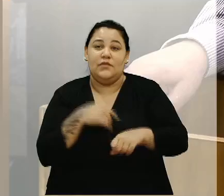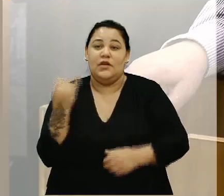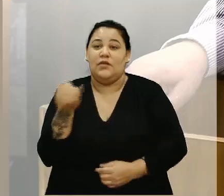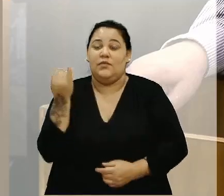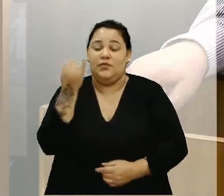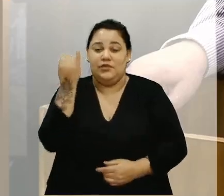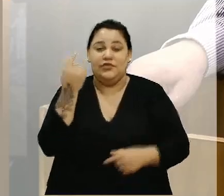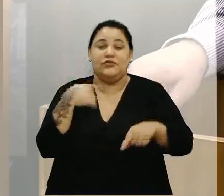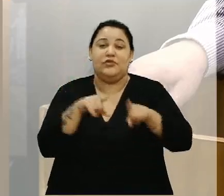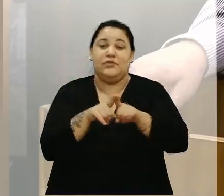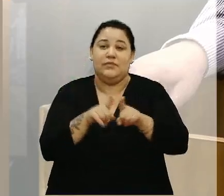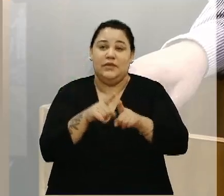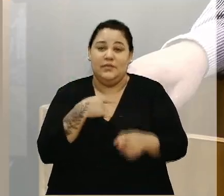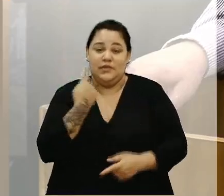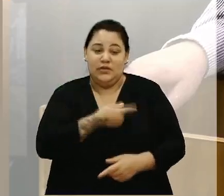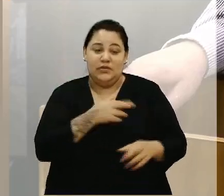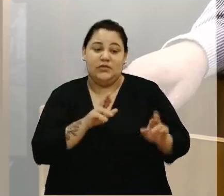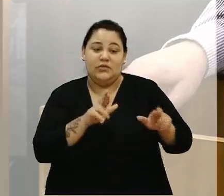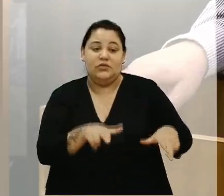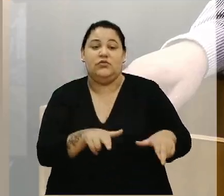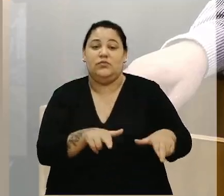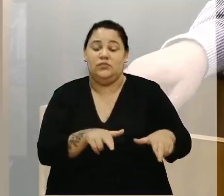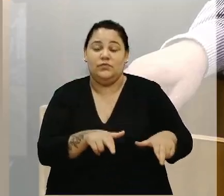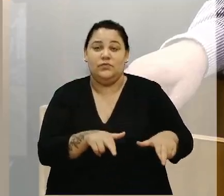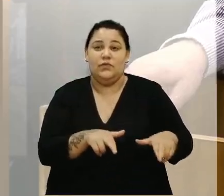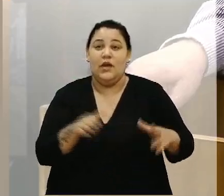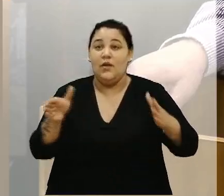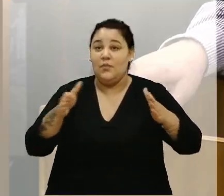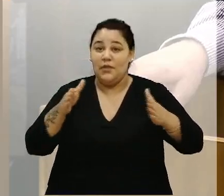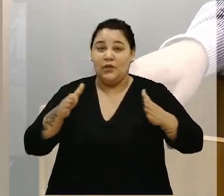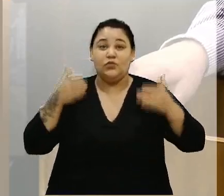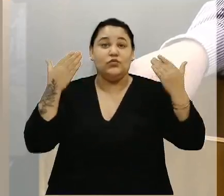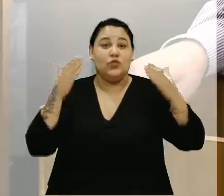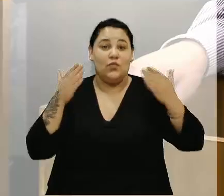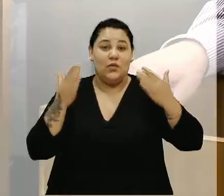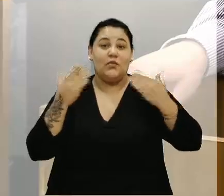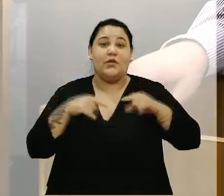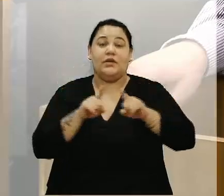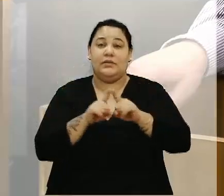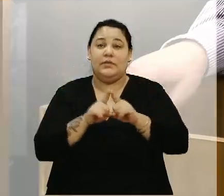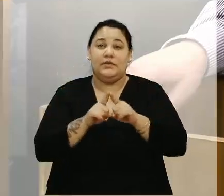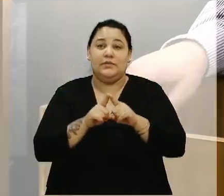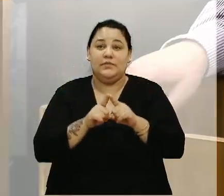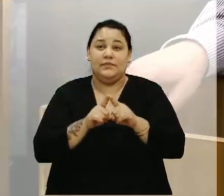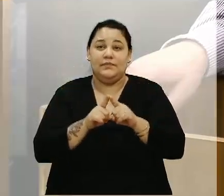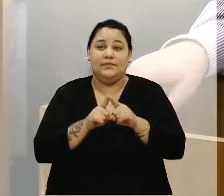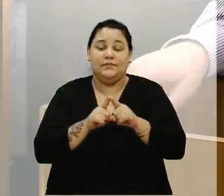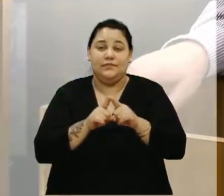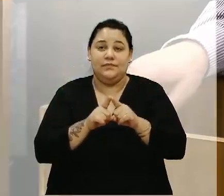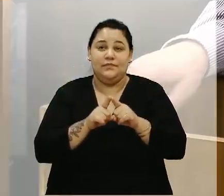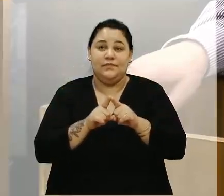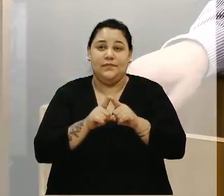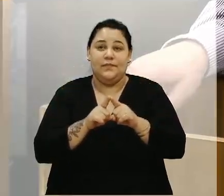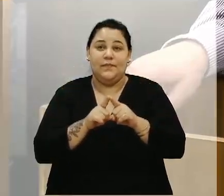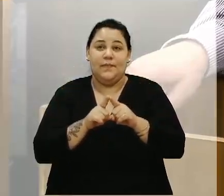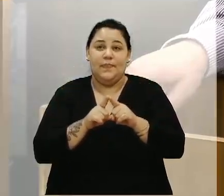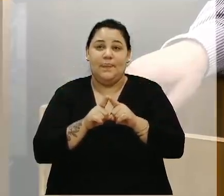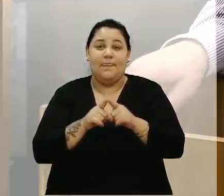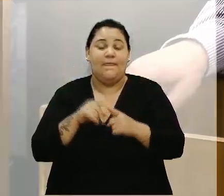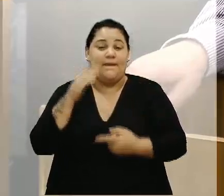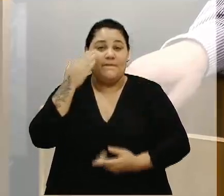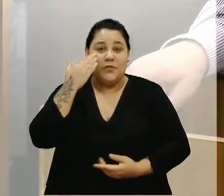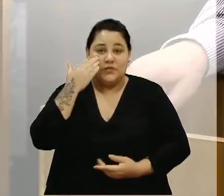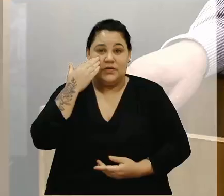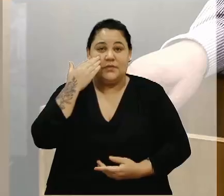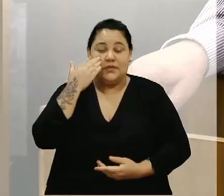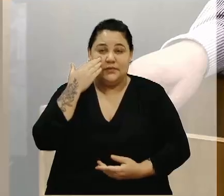importante para a nossa região. É uma época de comemorar, não é uma época de saber,